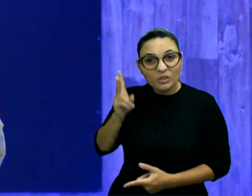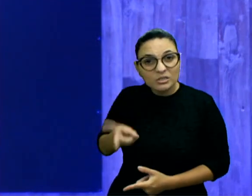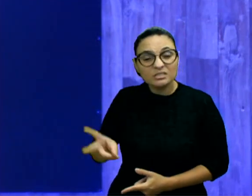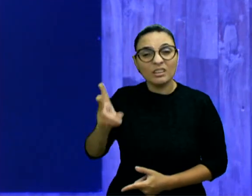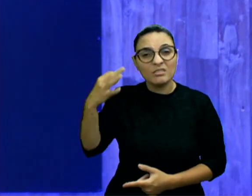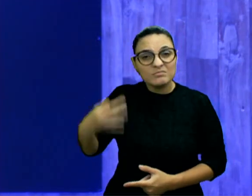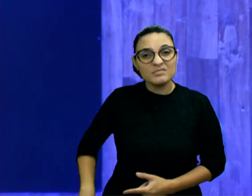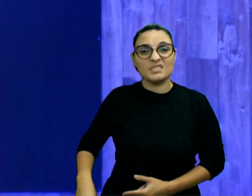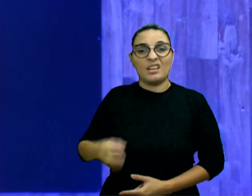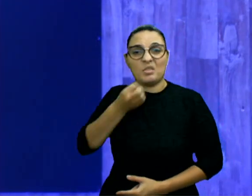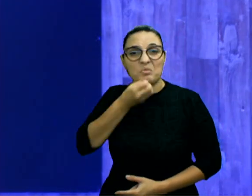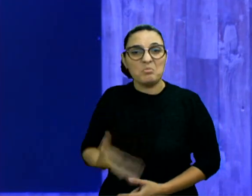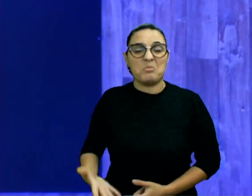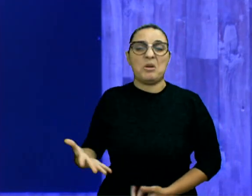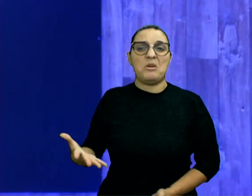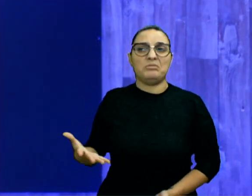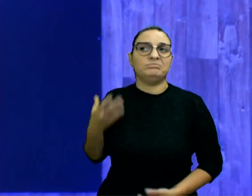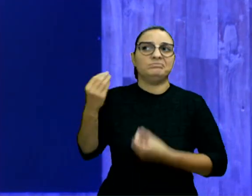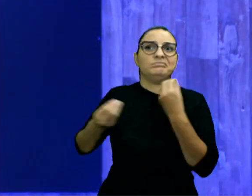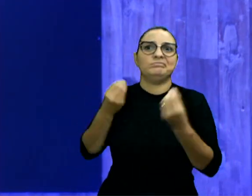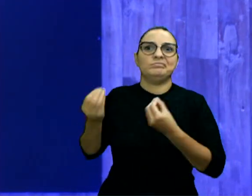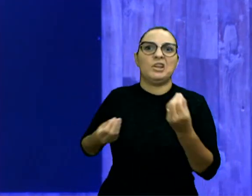fiel. Daniel é honesto.